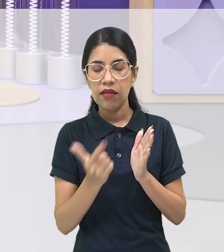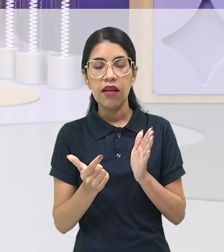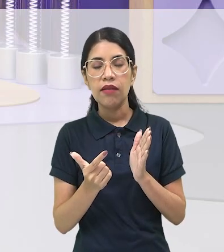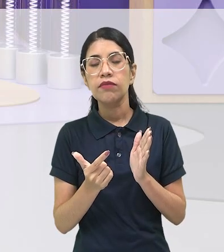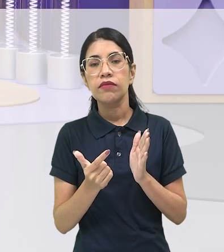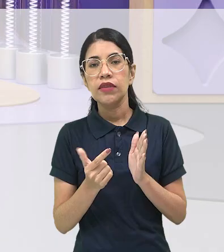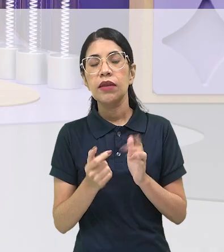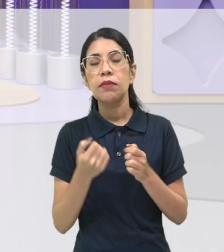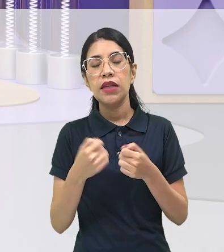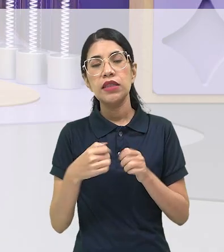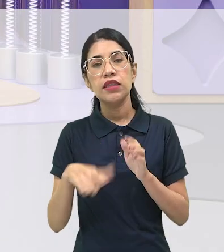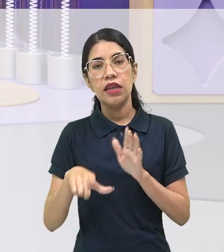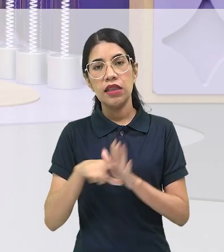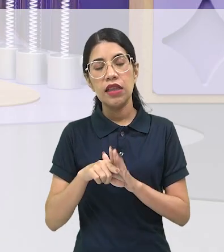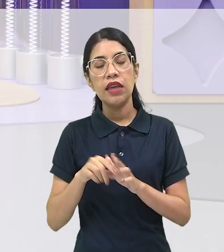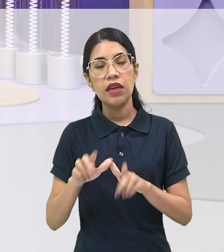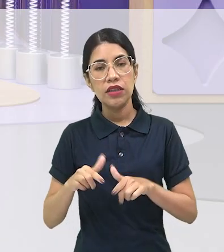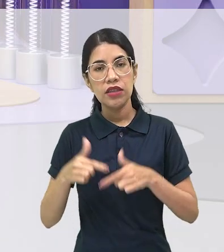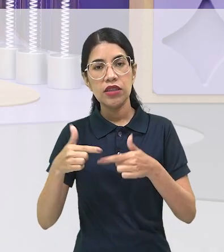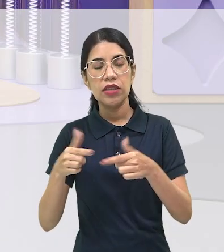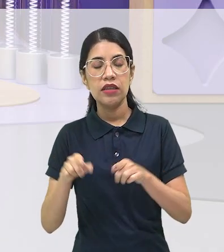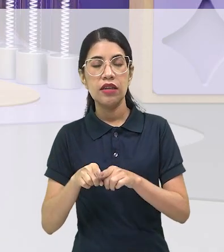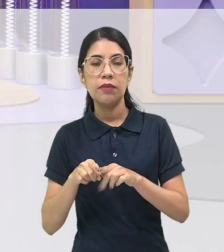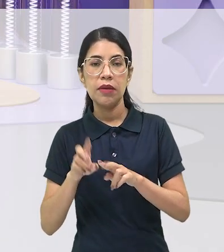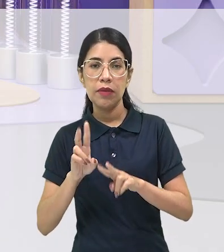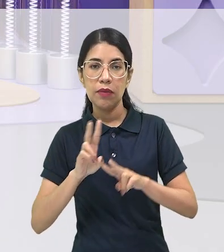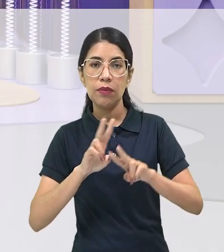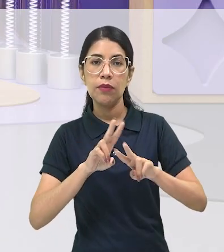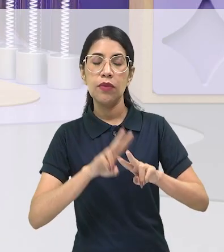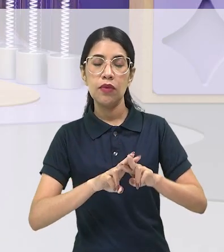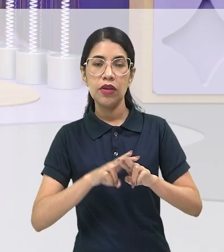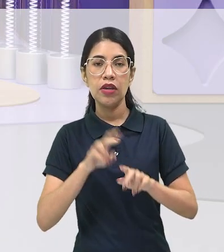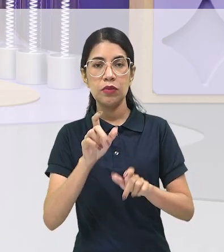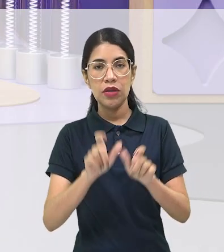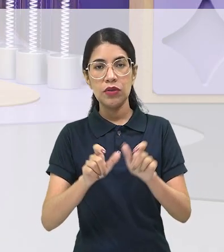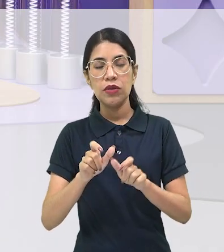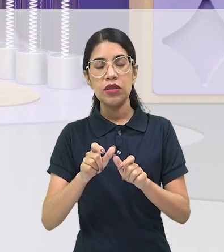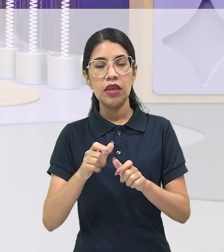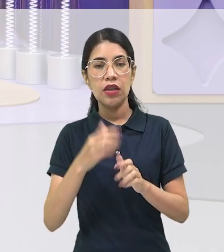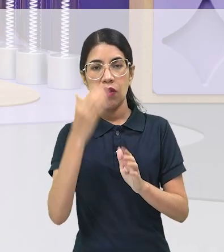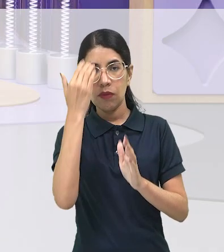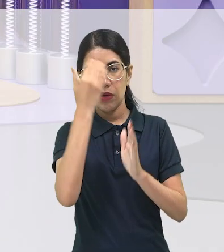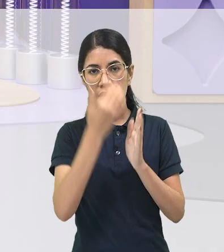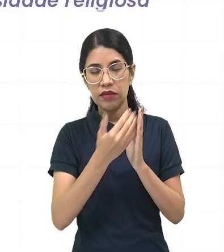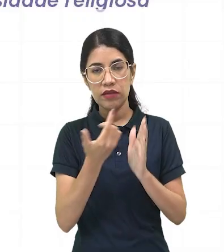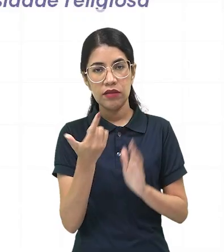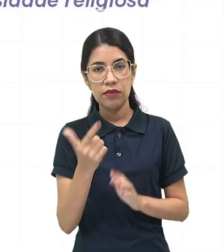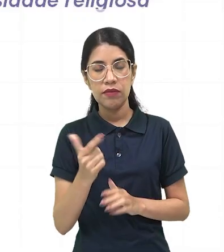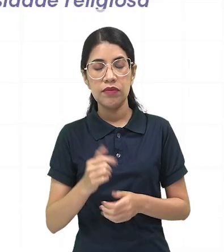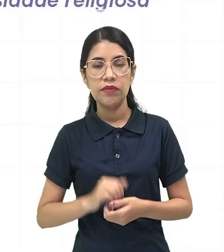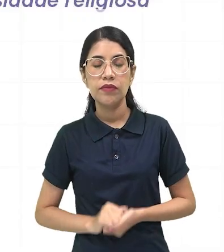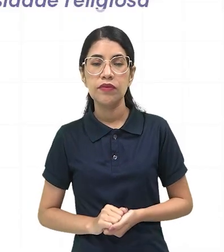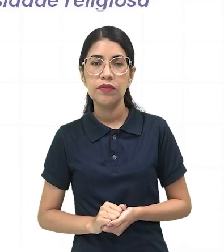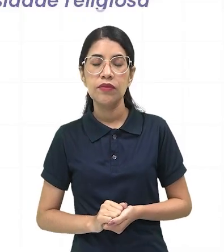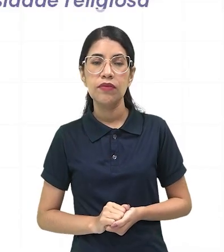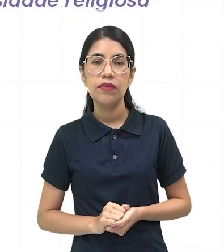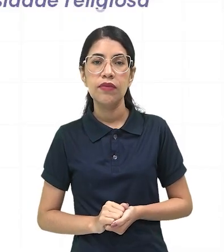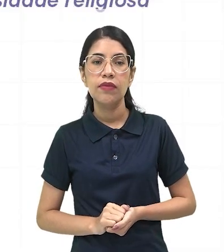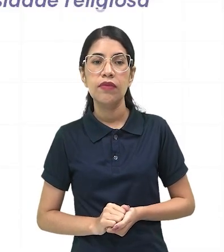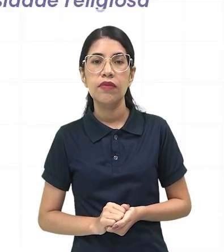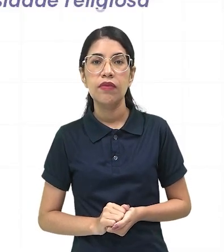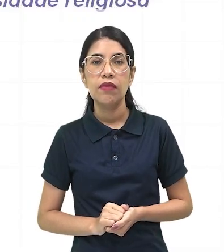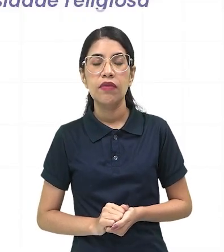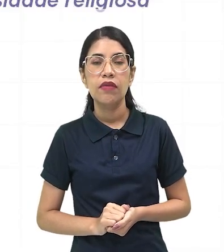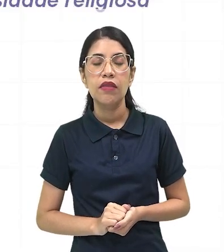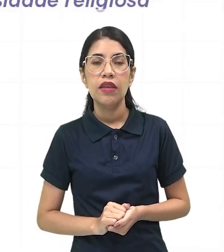leis precisam ser aplicadas com a devida punição para quem desrespeita essas leis. Vamos lá, vamos seguir.